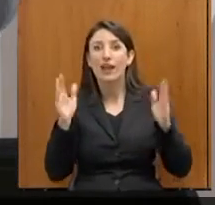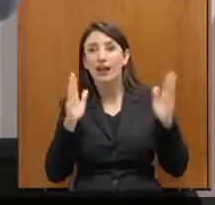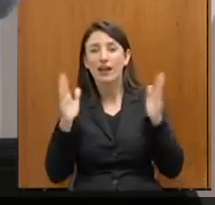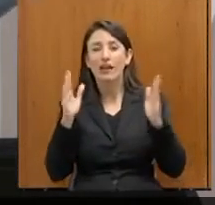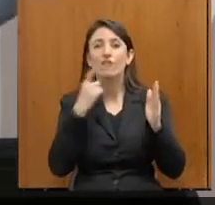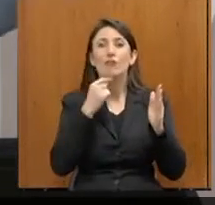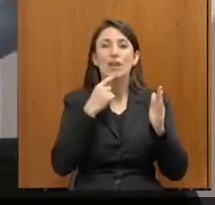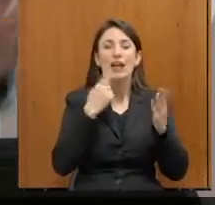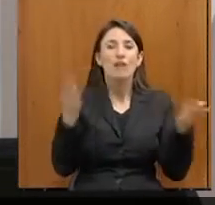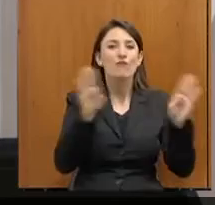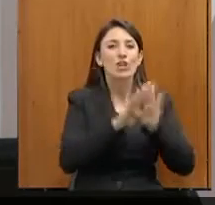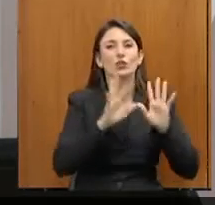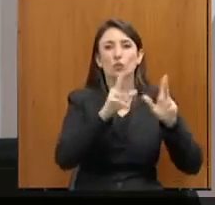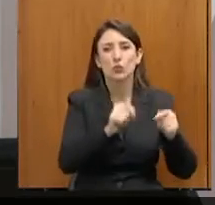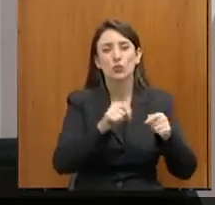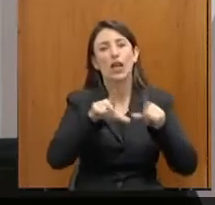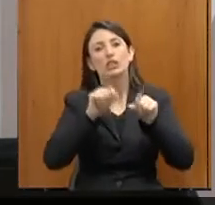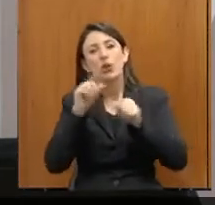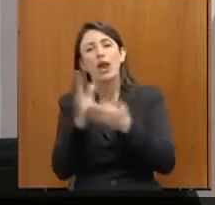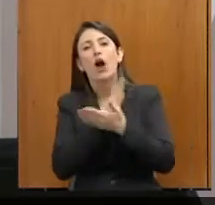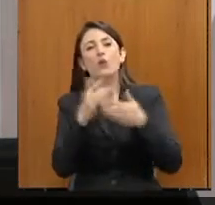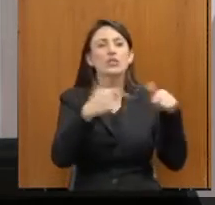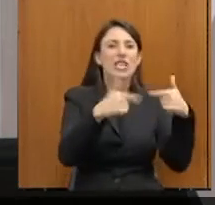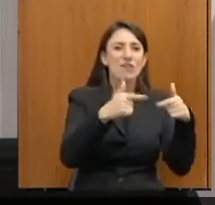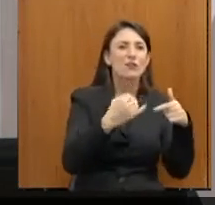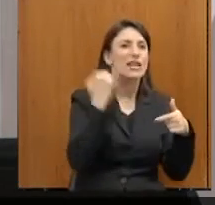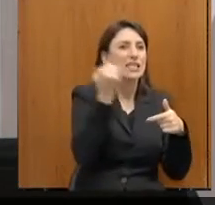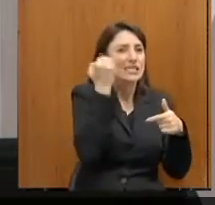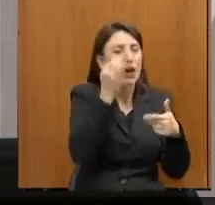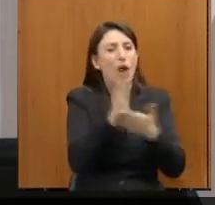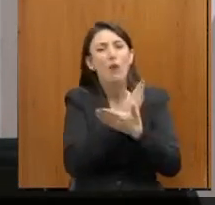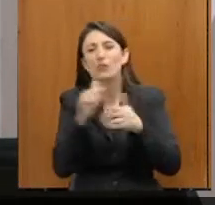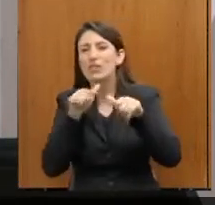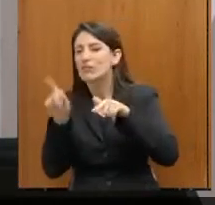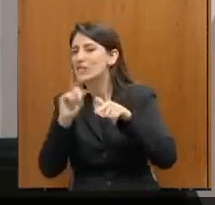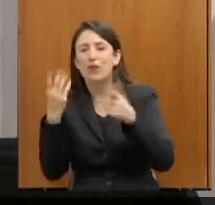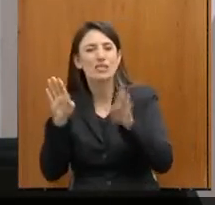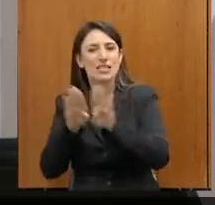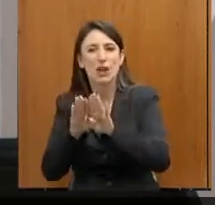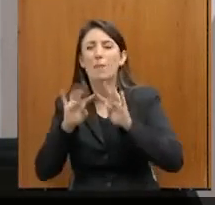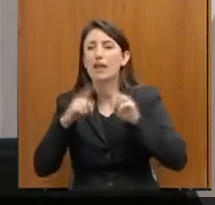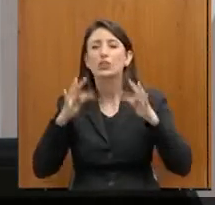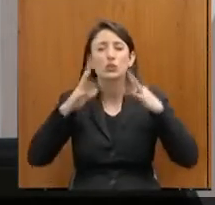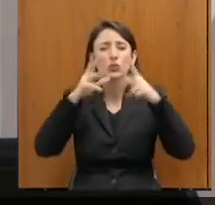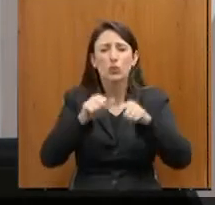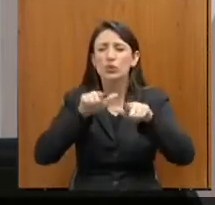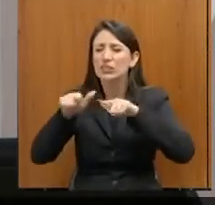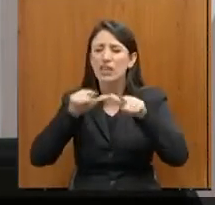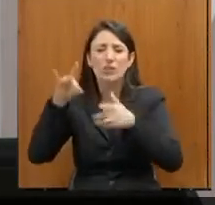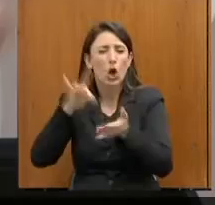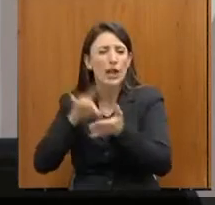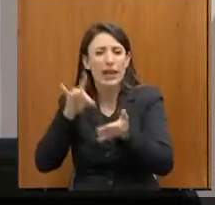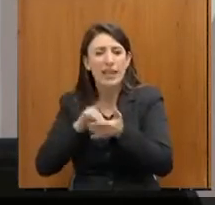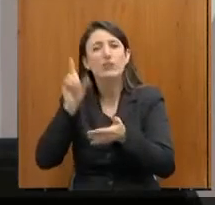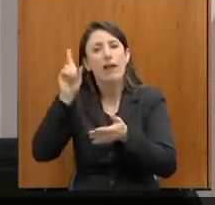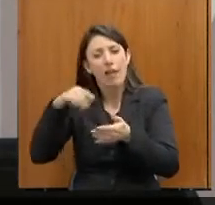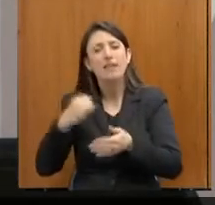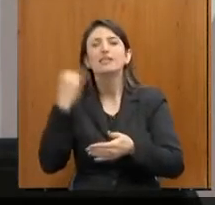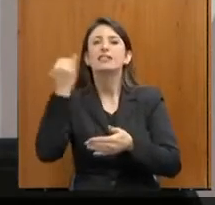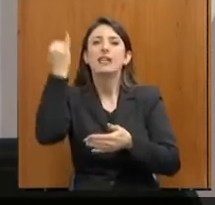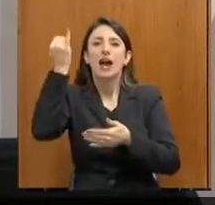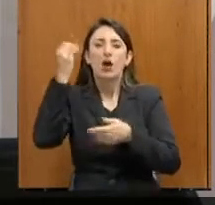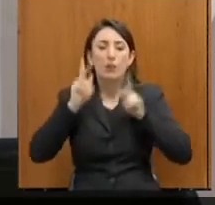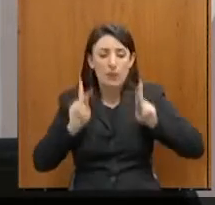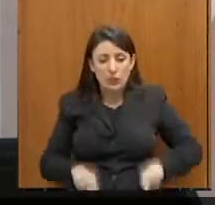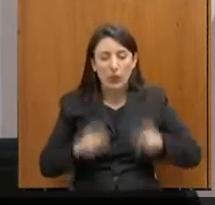colocou com algum serviço serão essenciais e outro serviço não serem essencial todo serviço o nessa essencial todo aquele cidadão que